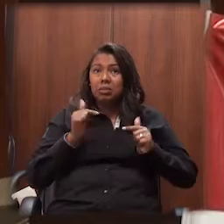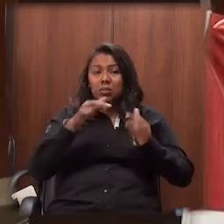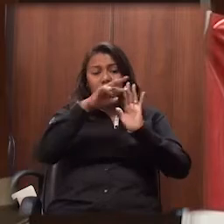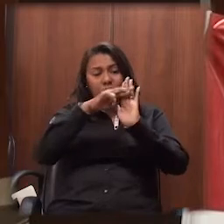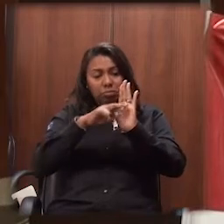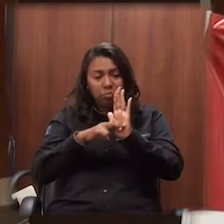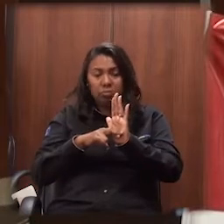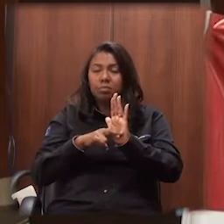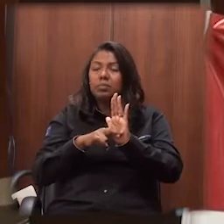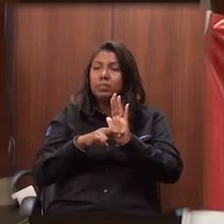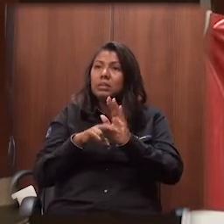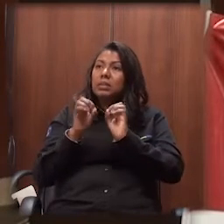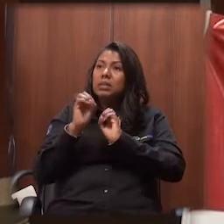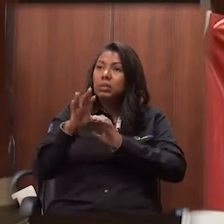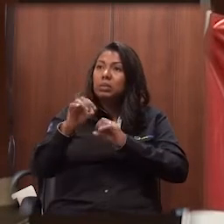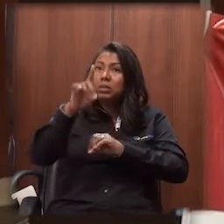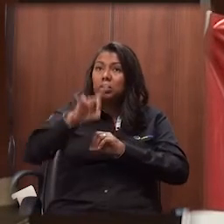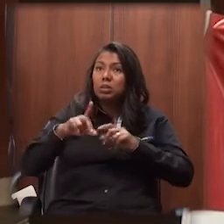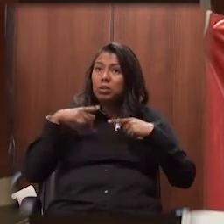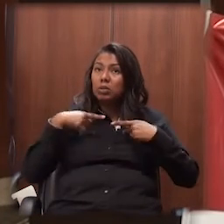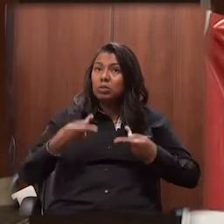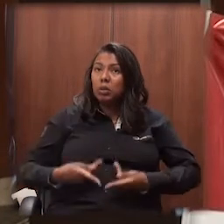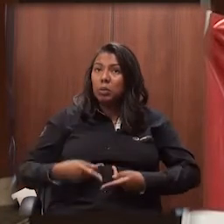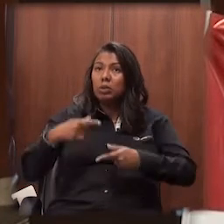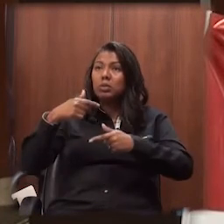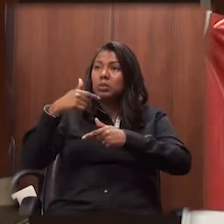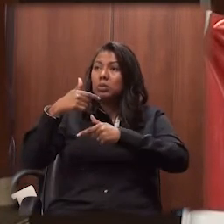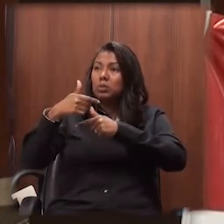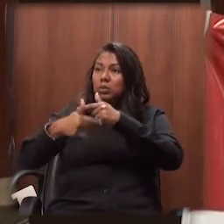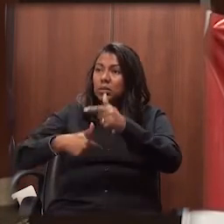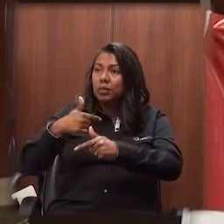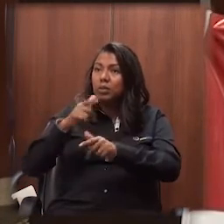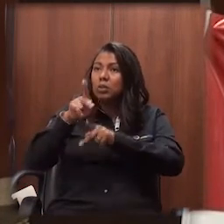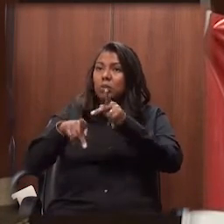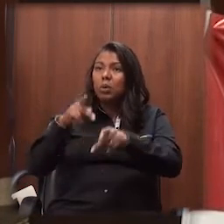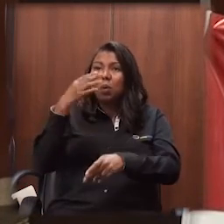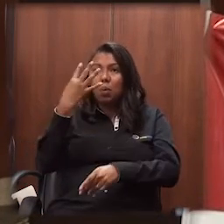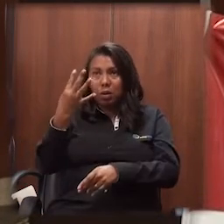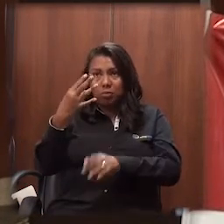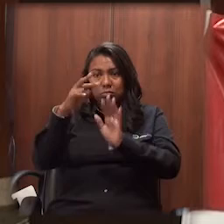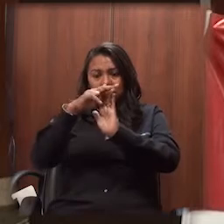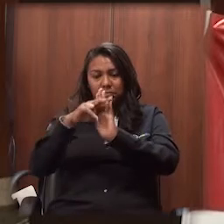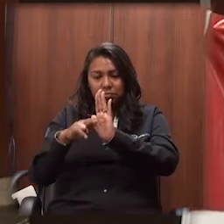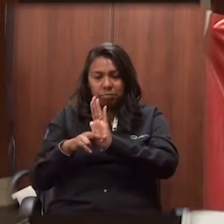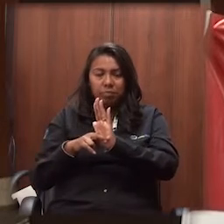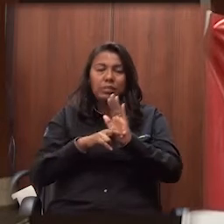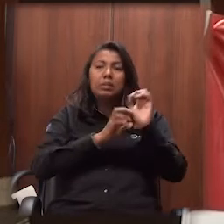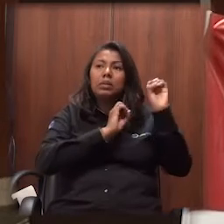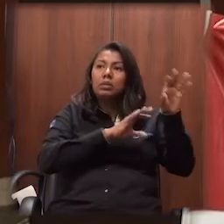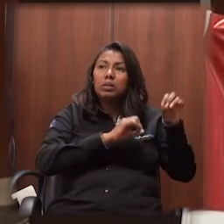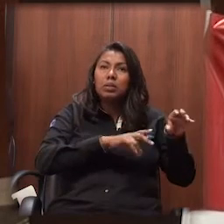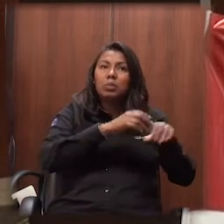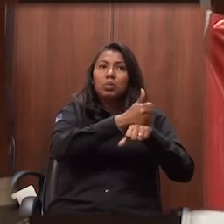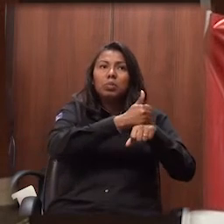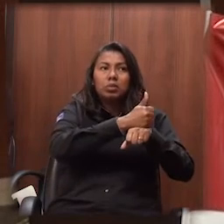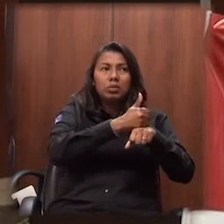programáticas. Educação e Direitos Humanos no Serviço Público com 4 ações programáticas. Educação dos